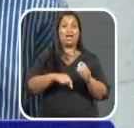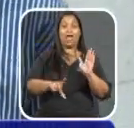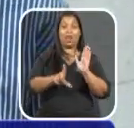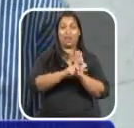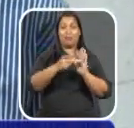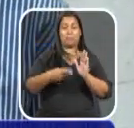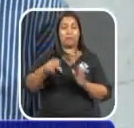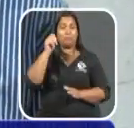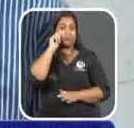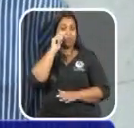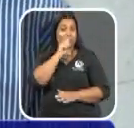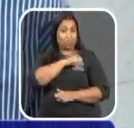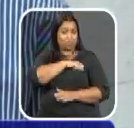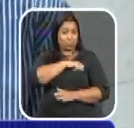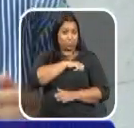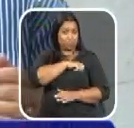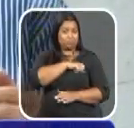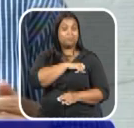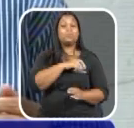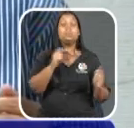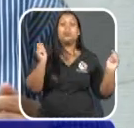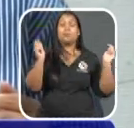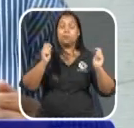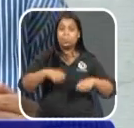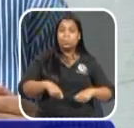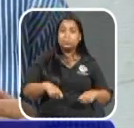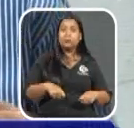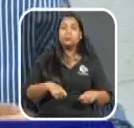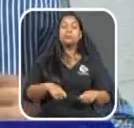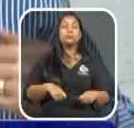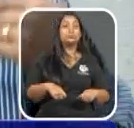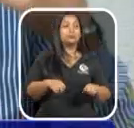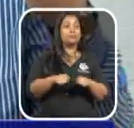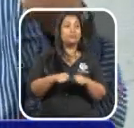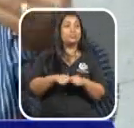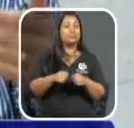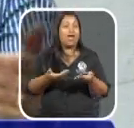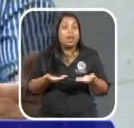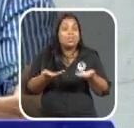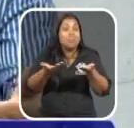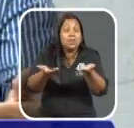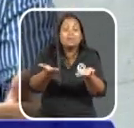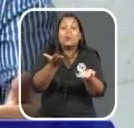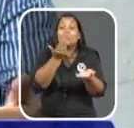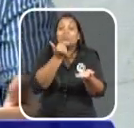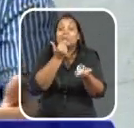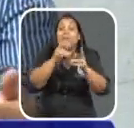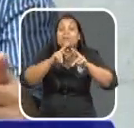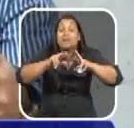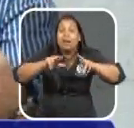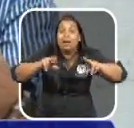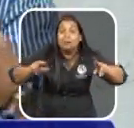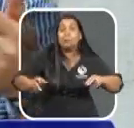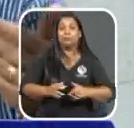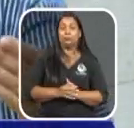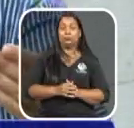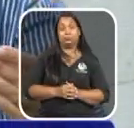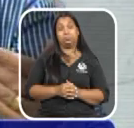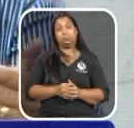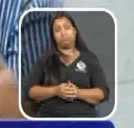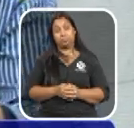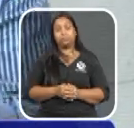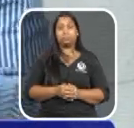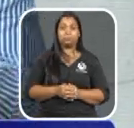no município de São José do Rio Preto para que possamos fazer a doação desses alimentos, é